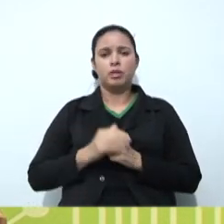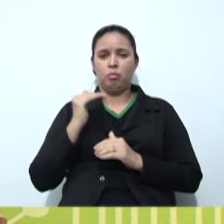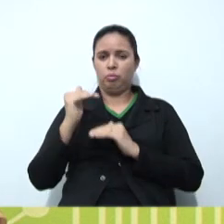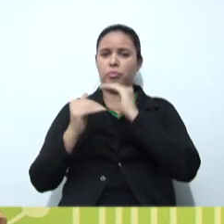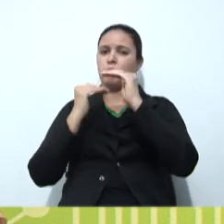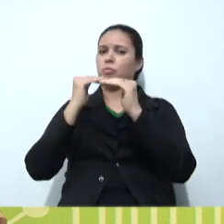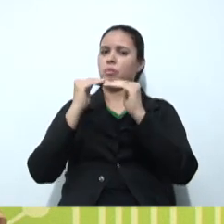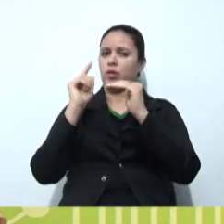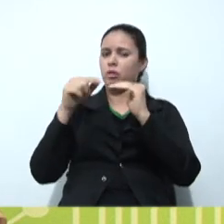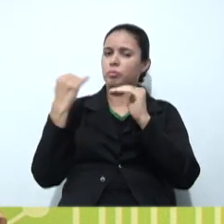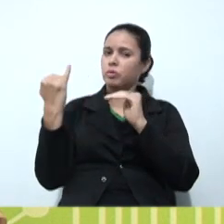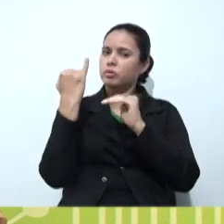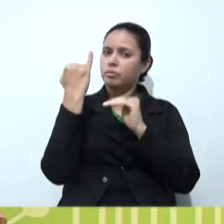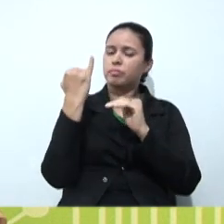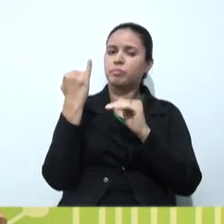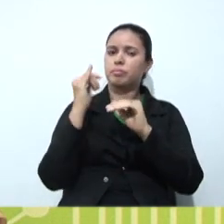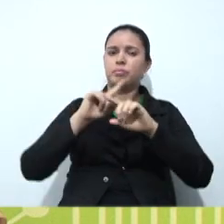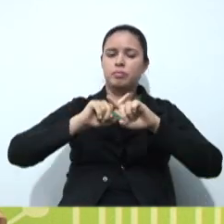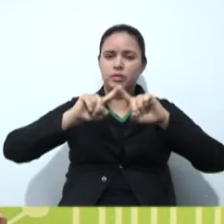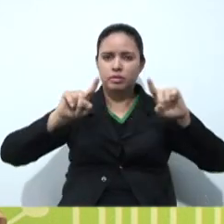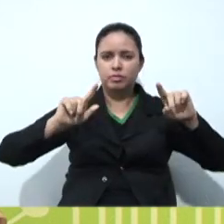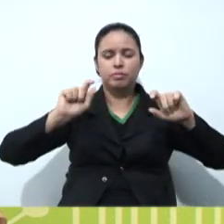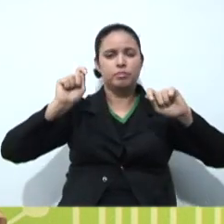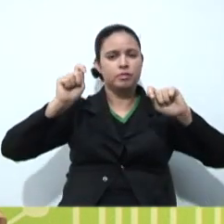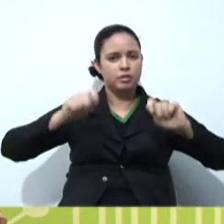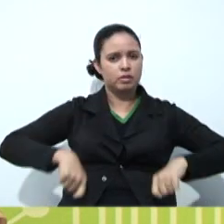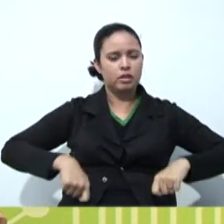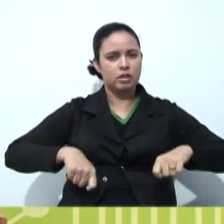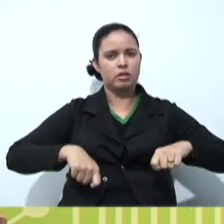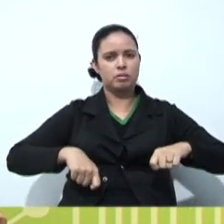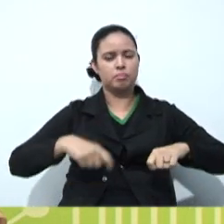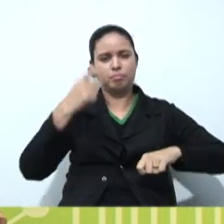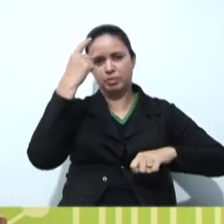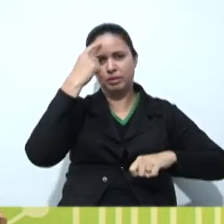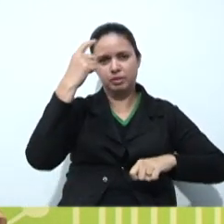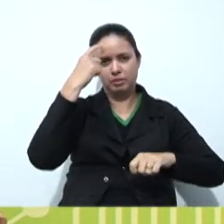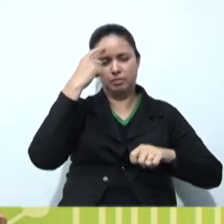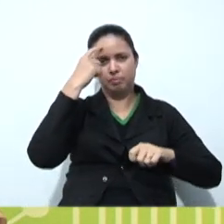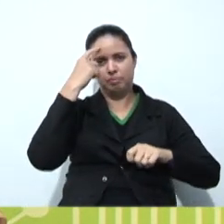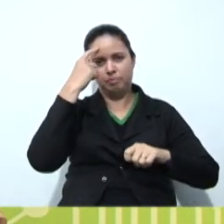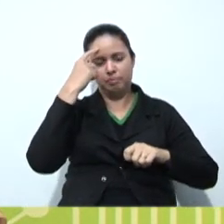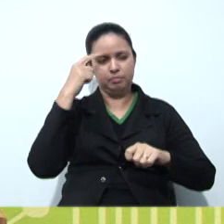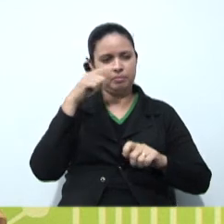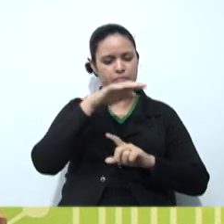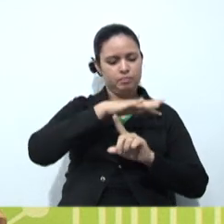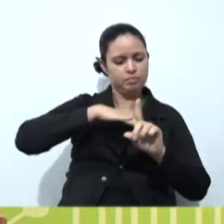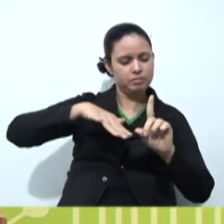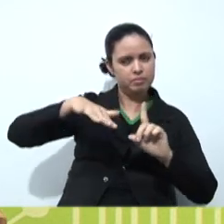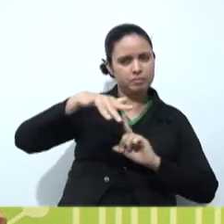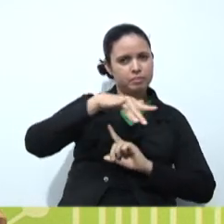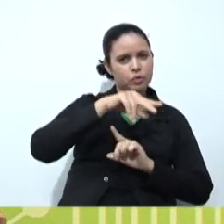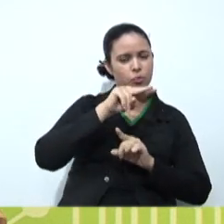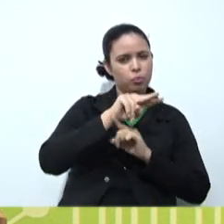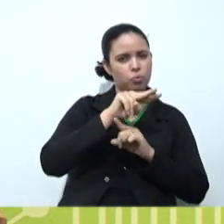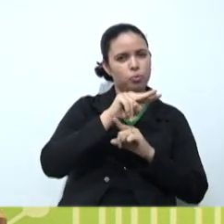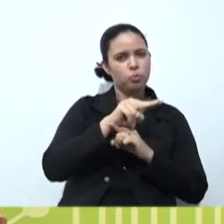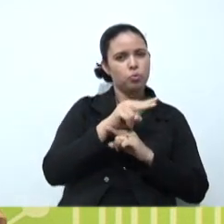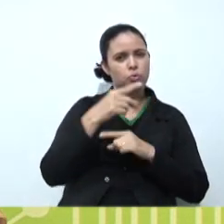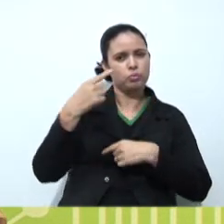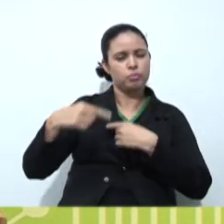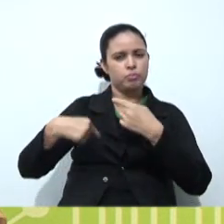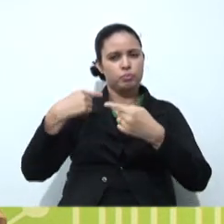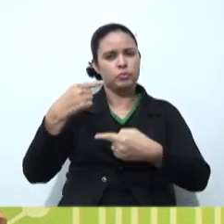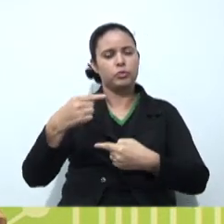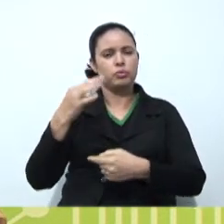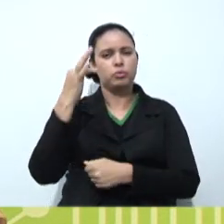Sim, é necessário, mas ele pode ser feito pensando no meio ambiente e, é claro, pensando nas gerações futuras.